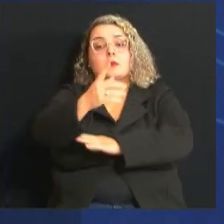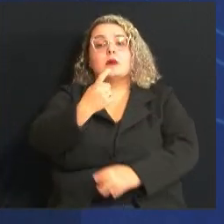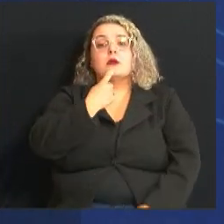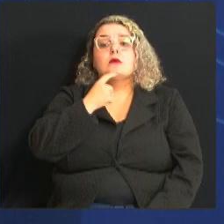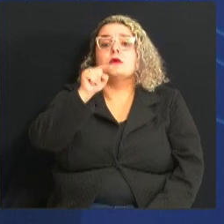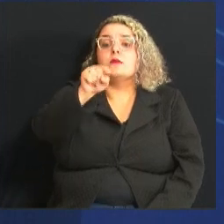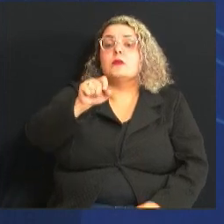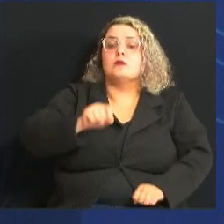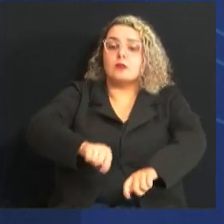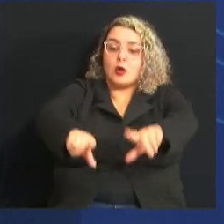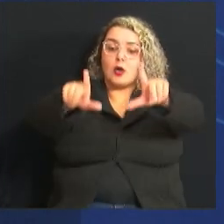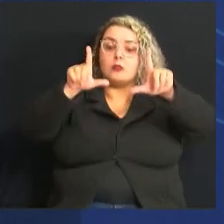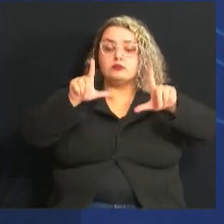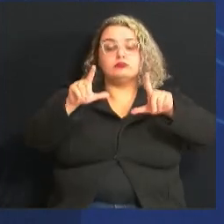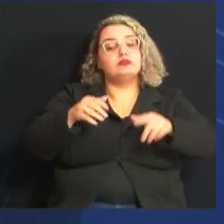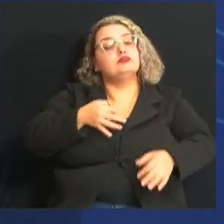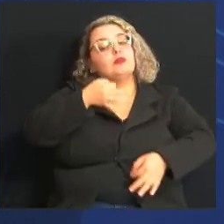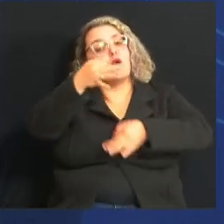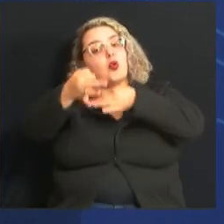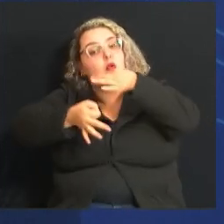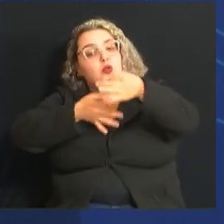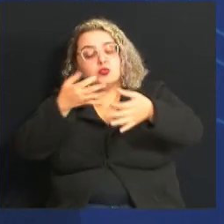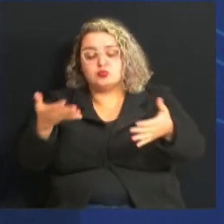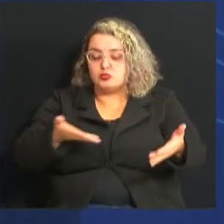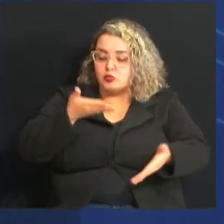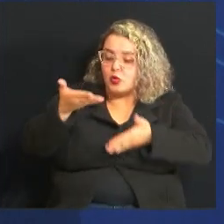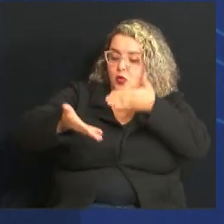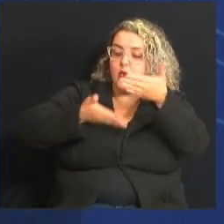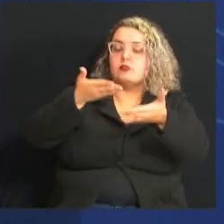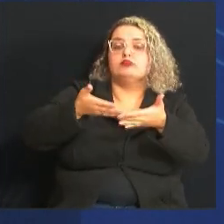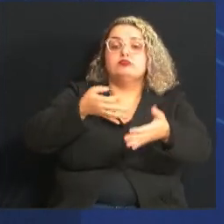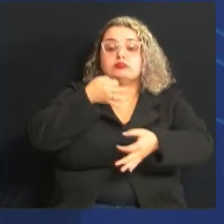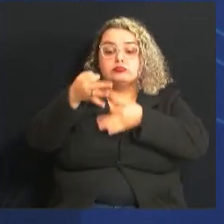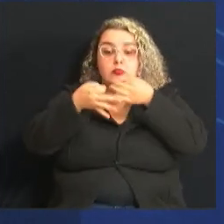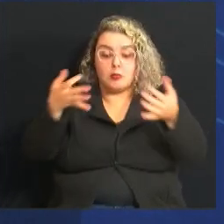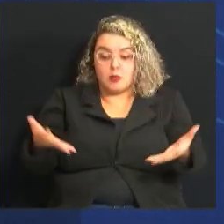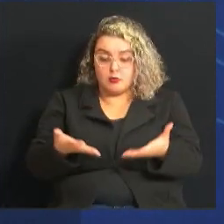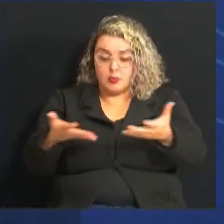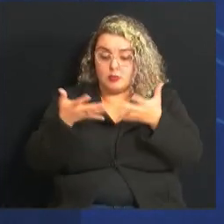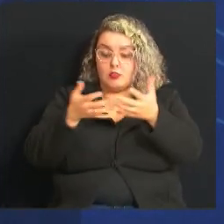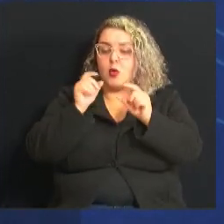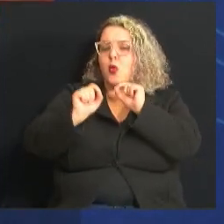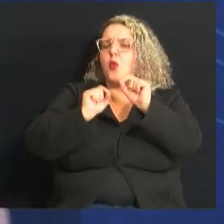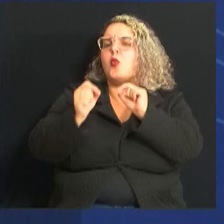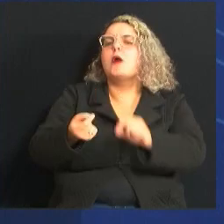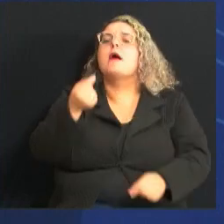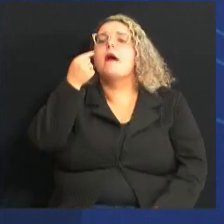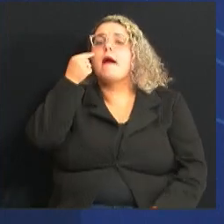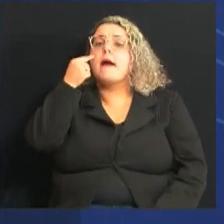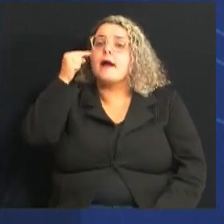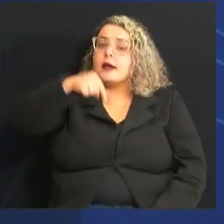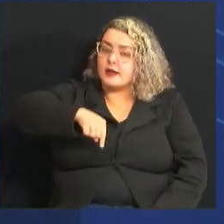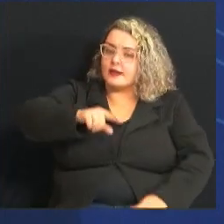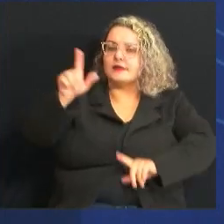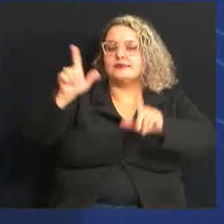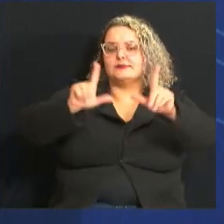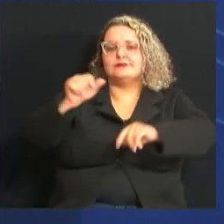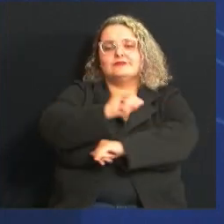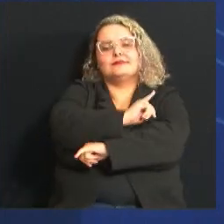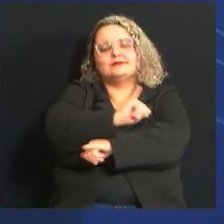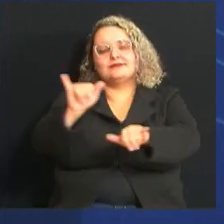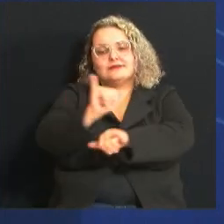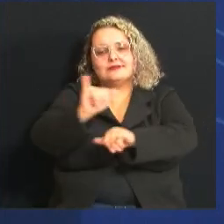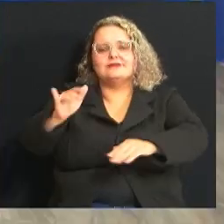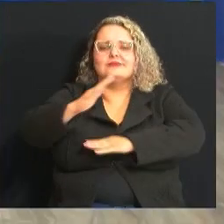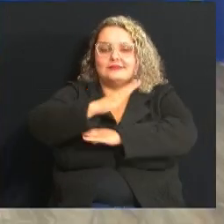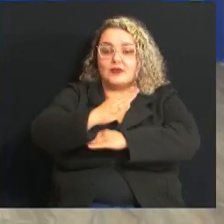aperta e pode enviar o seu elogio, uma crítica construtiva, o que você quer assistir aqui no nosso telejornal, que a gente